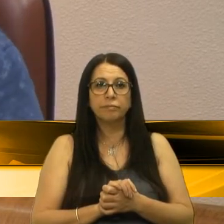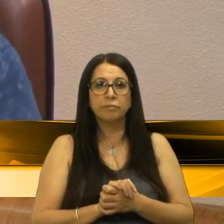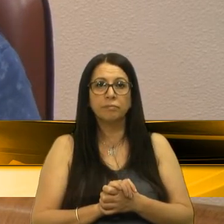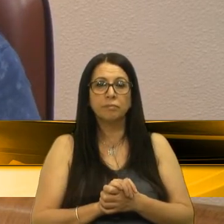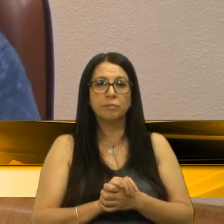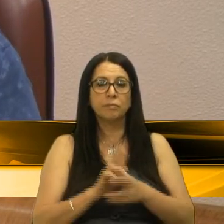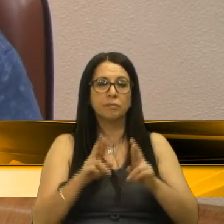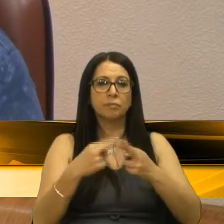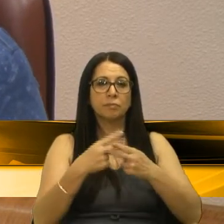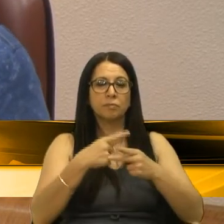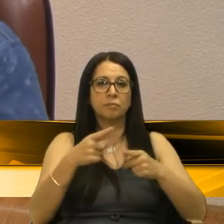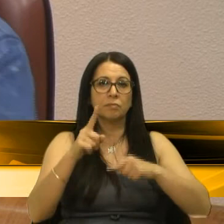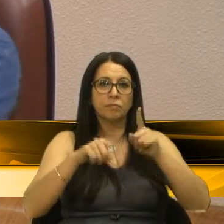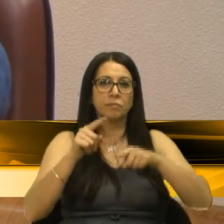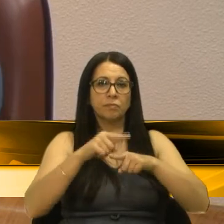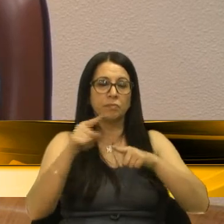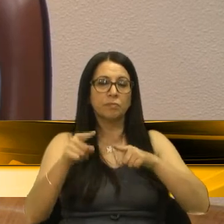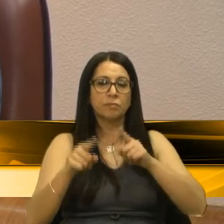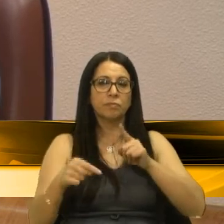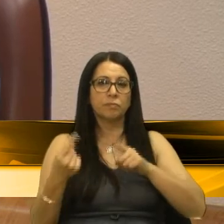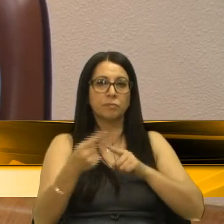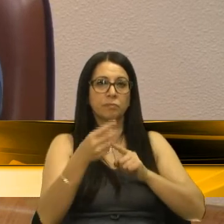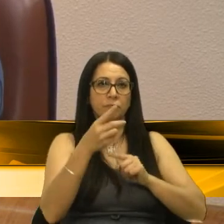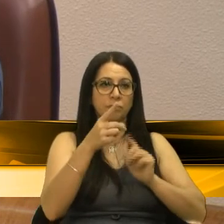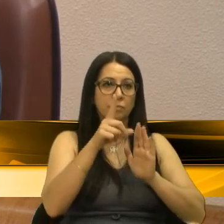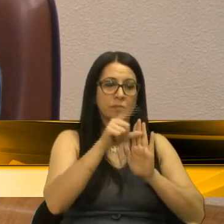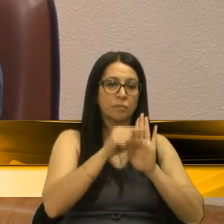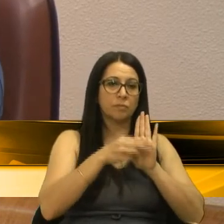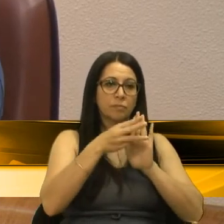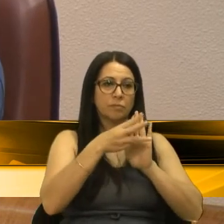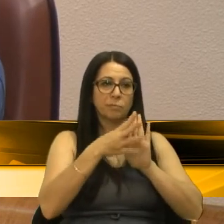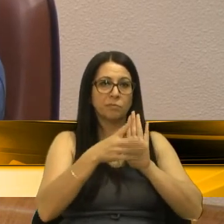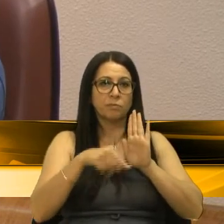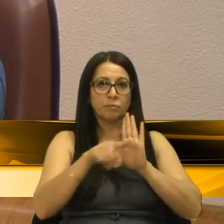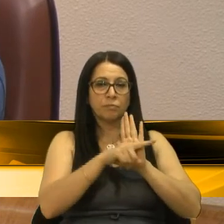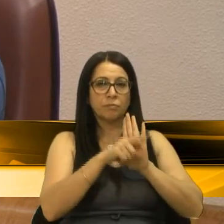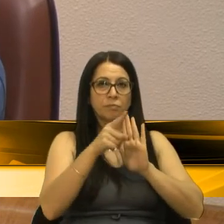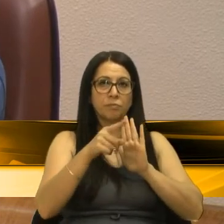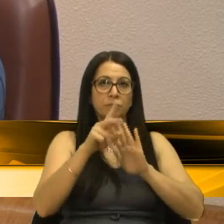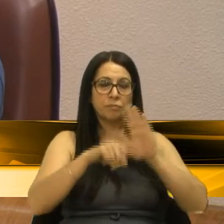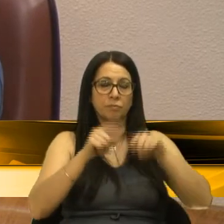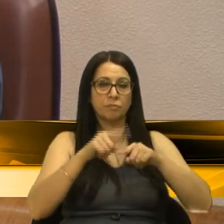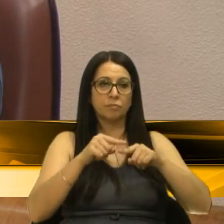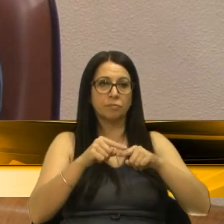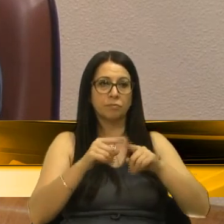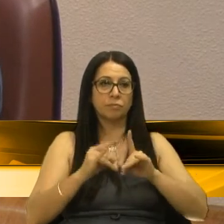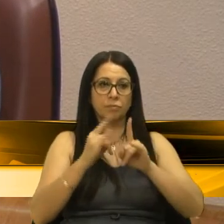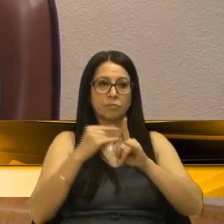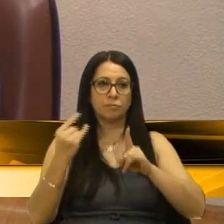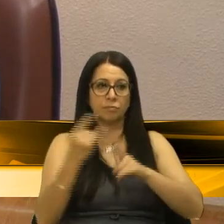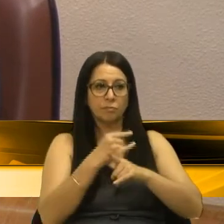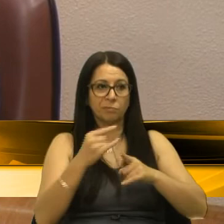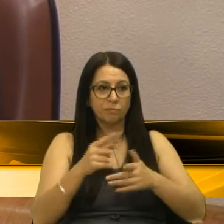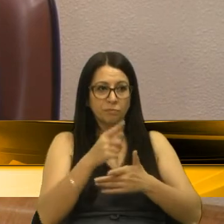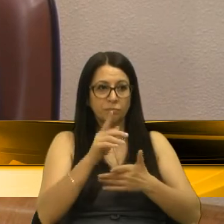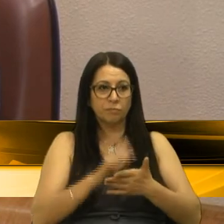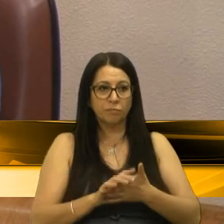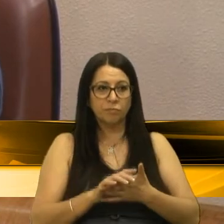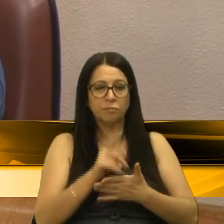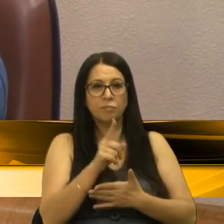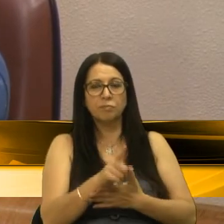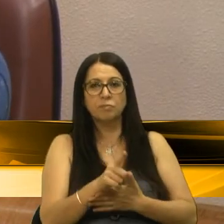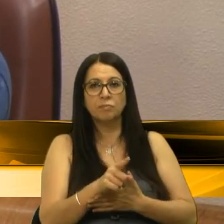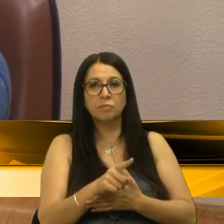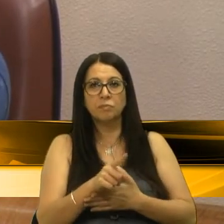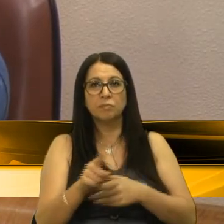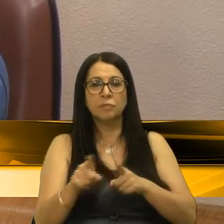Seção 4, das atividades em condomínio. Artigo 34, a licença e funcionamento para as atividades em condomínio que ocupem infrações ideais de